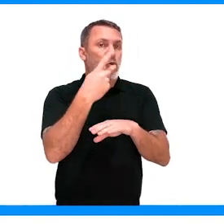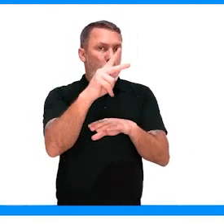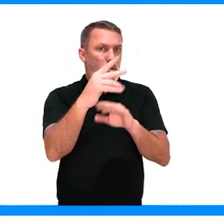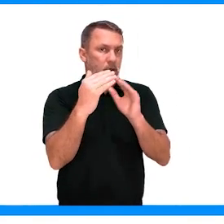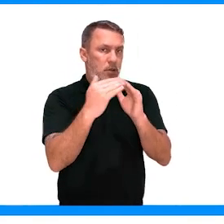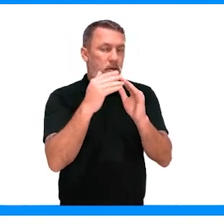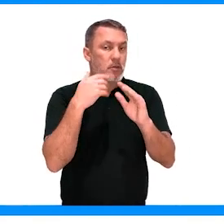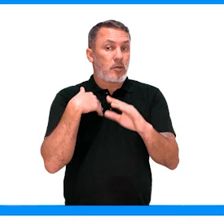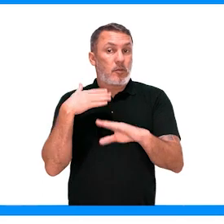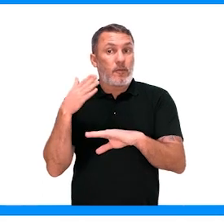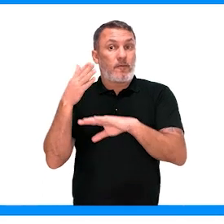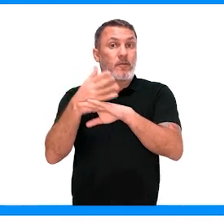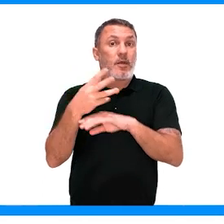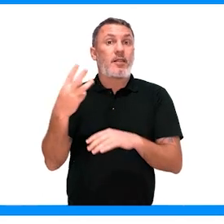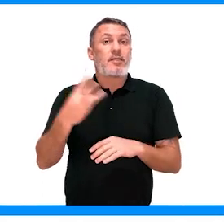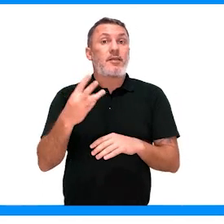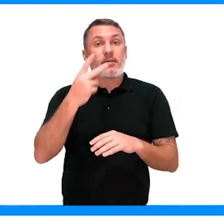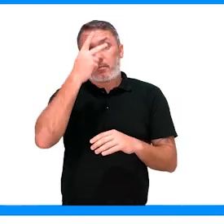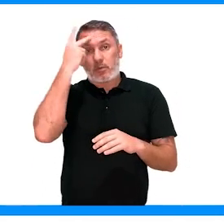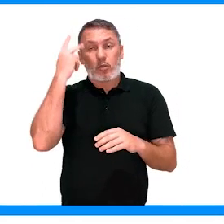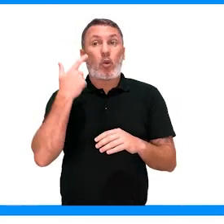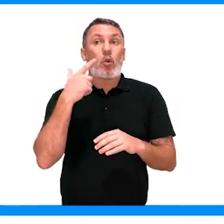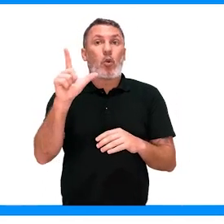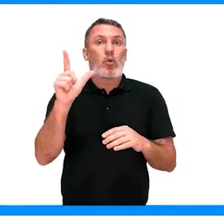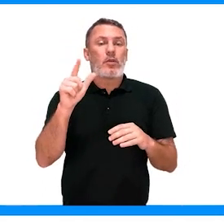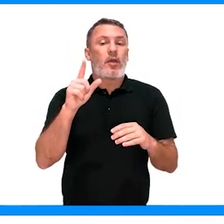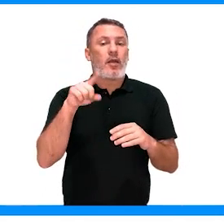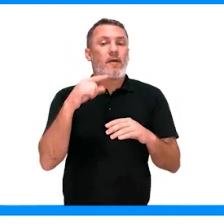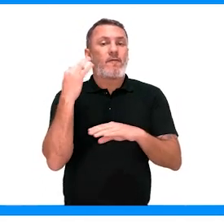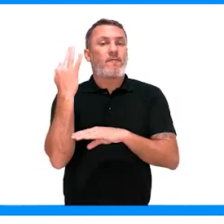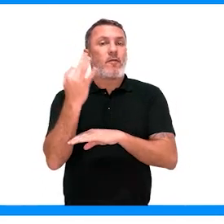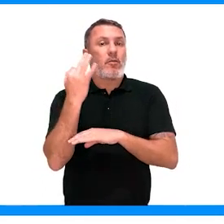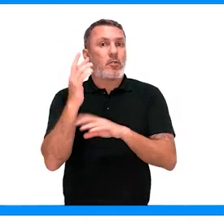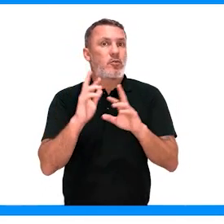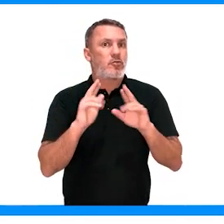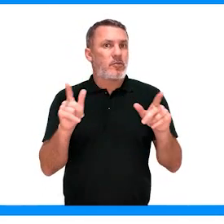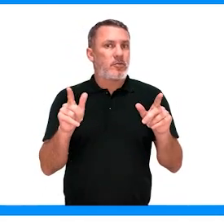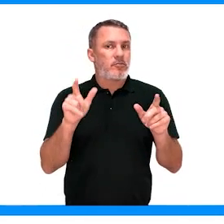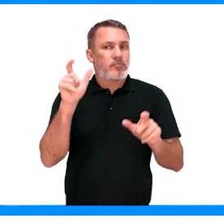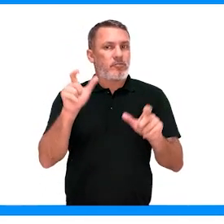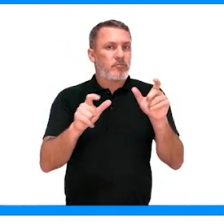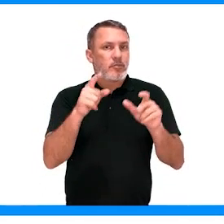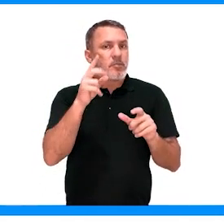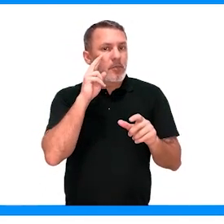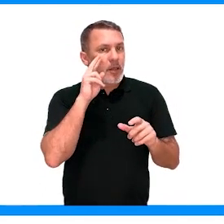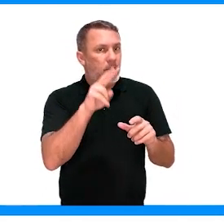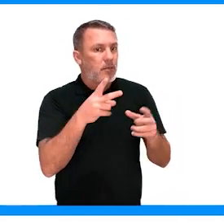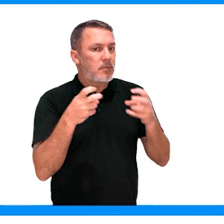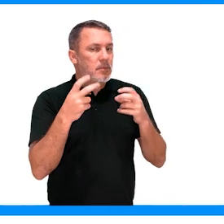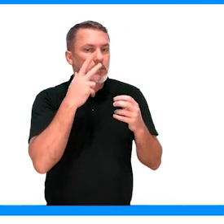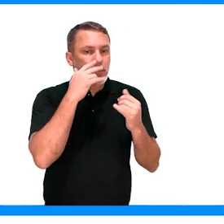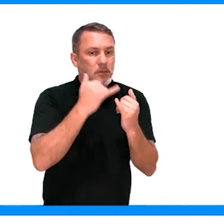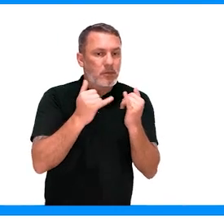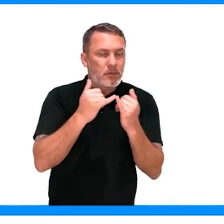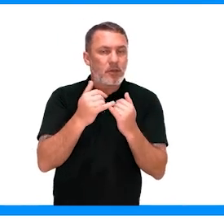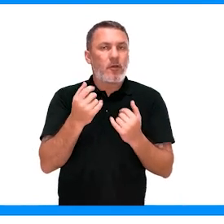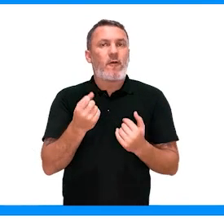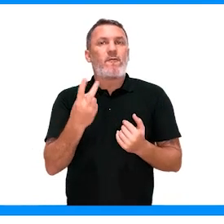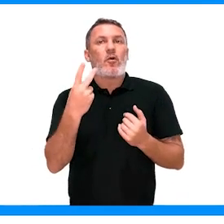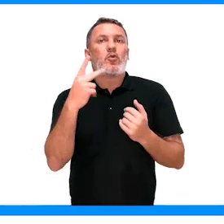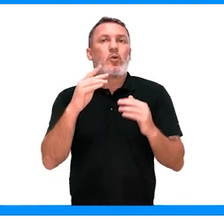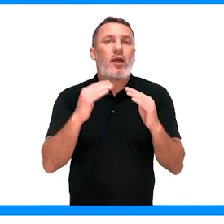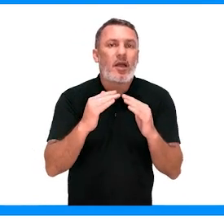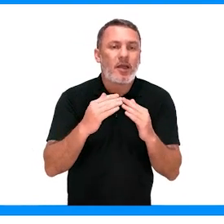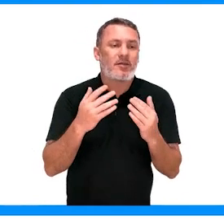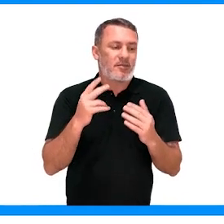terceira pessoa, ou se eu estiver falando na linguagem formal, senhora, senhora, aí sim eu poderia falar voy